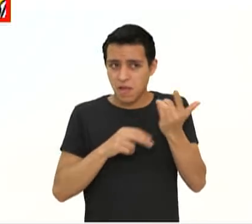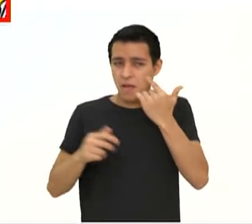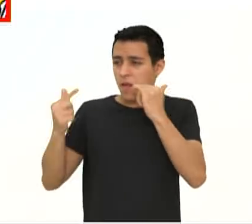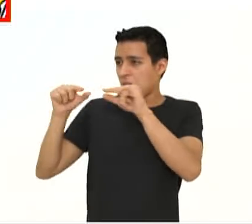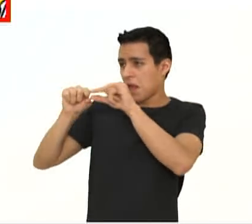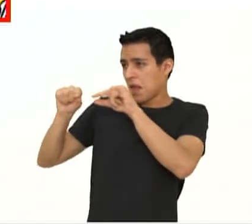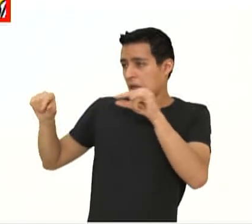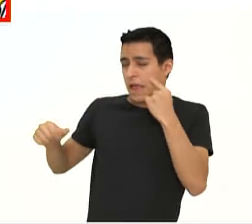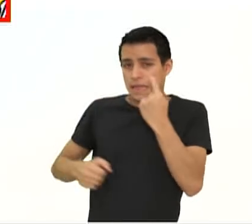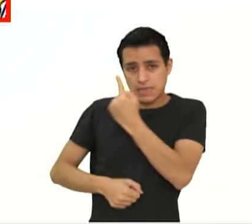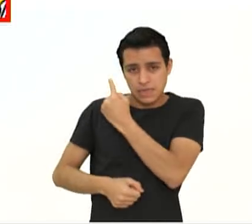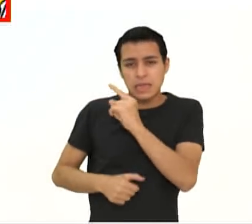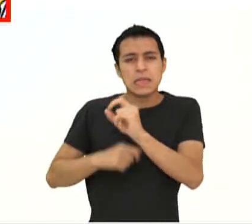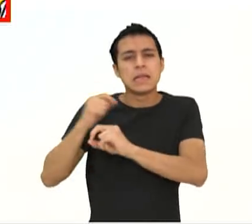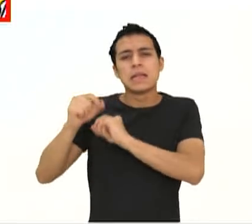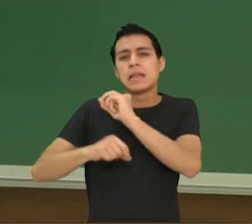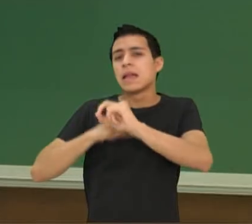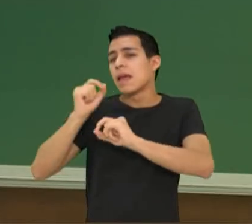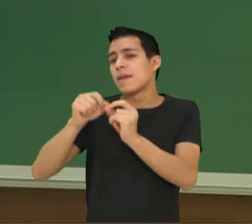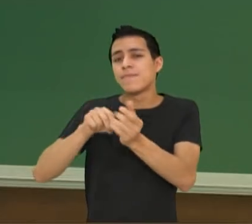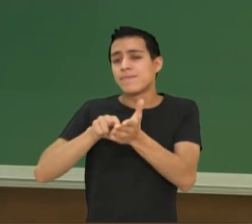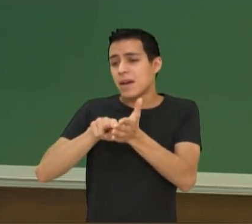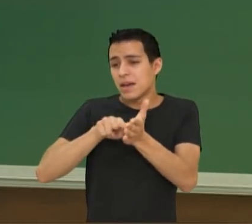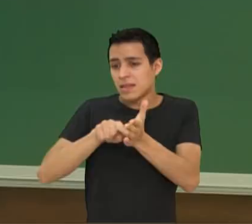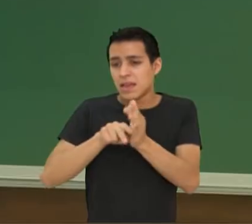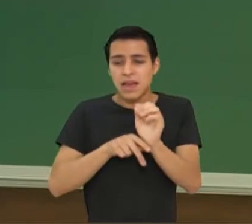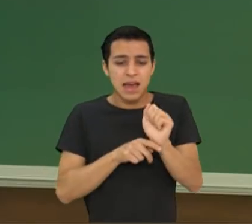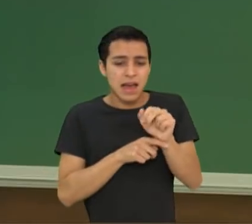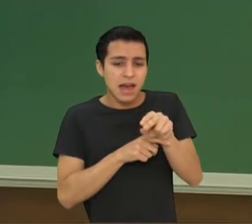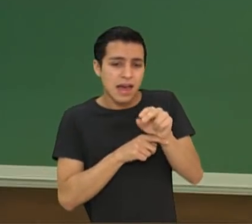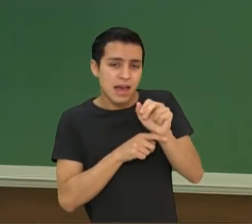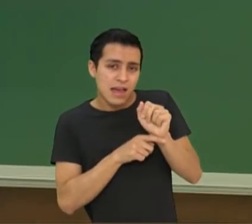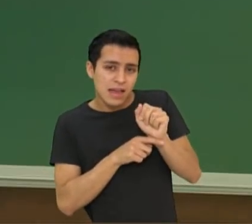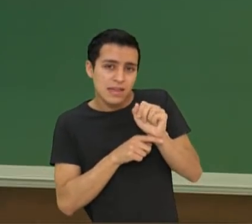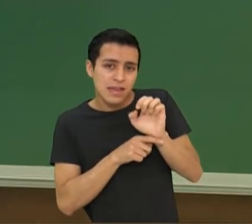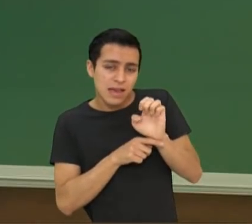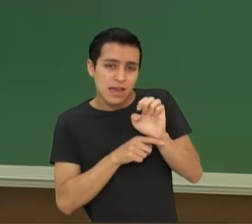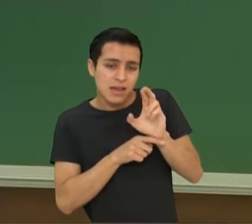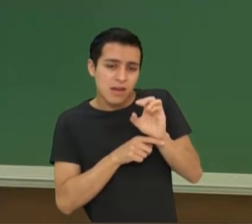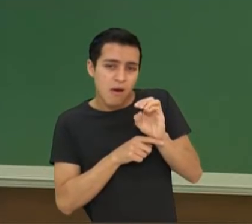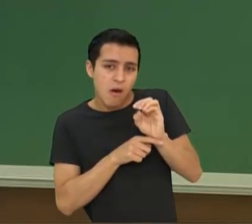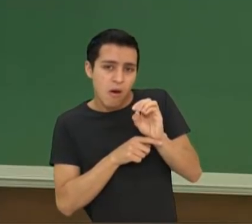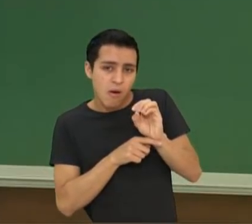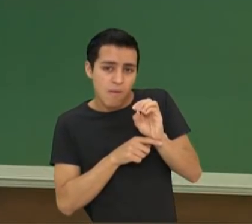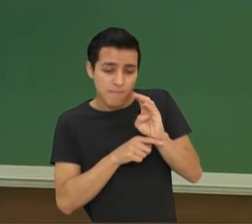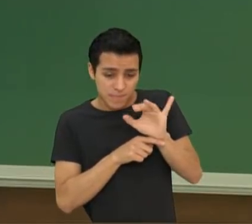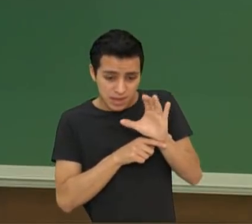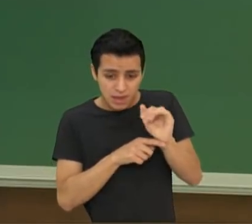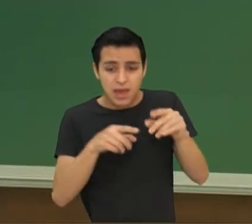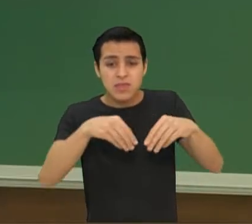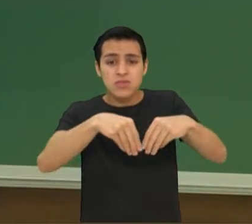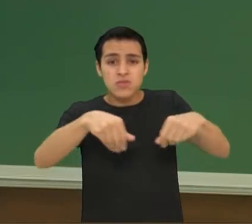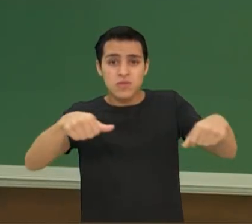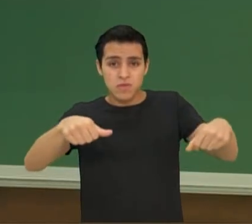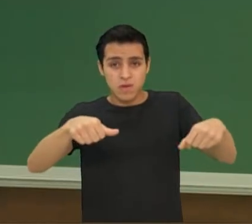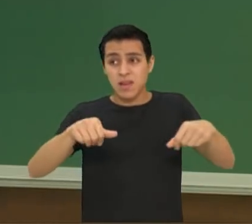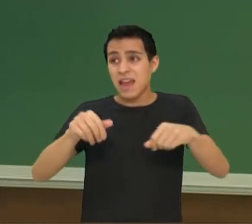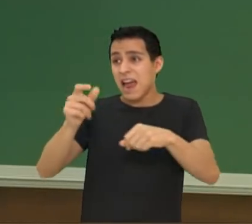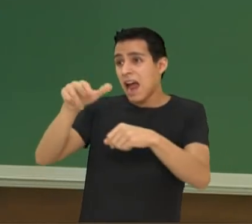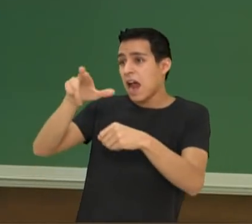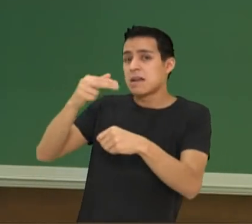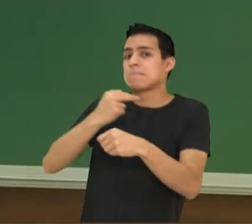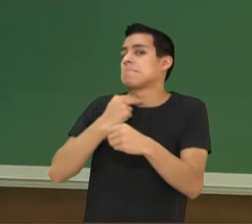Clostridium tetani e ela é uma bactéria, pessoal, anaeróbica. Ela fica no solo, ela não sobrevive na presença do